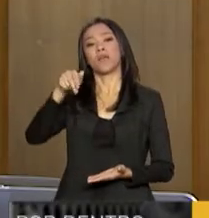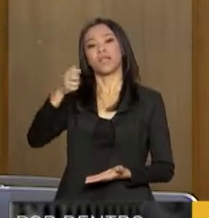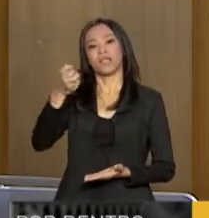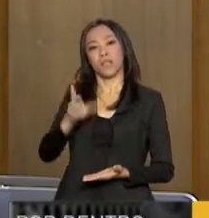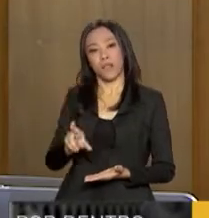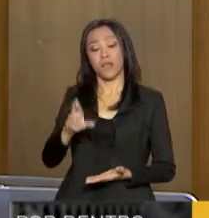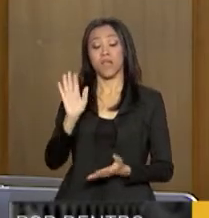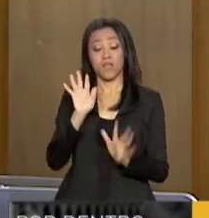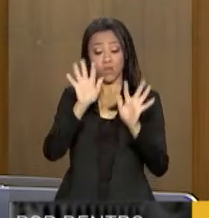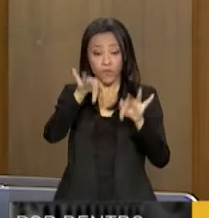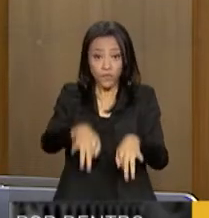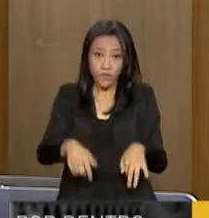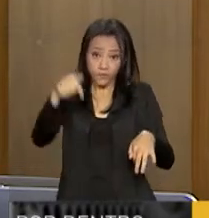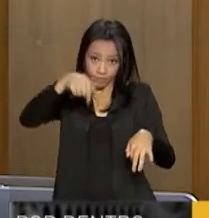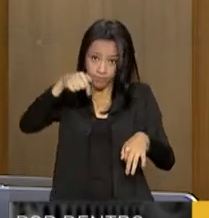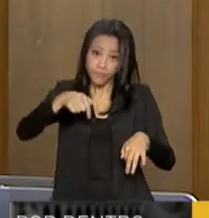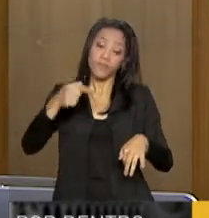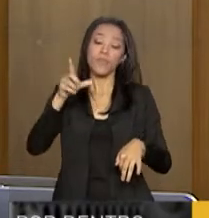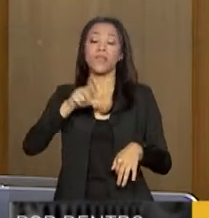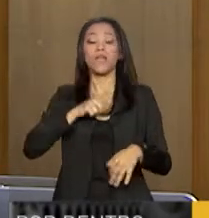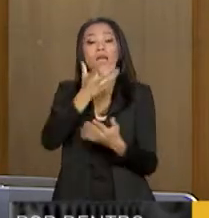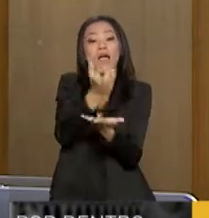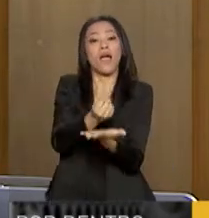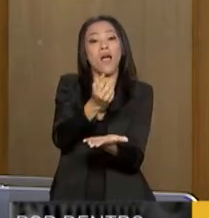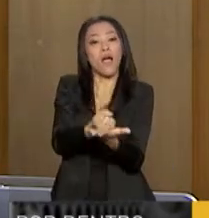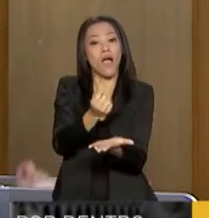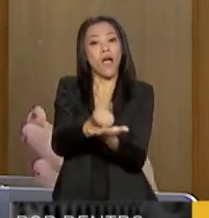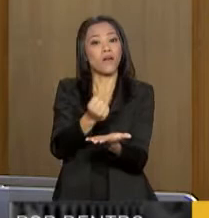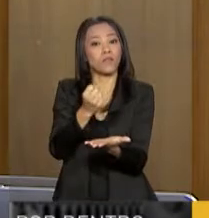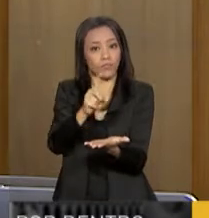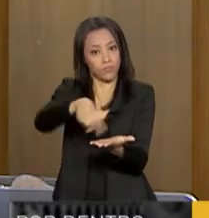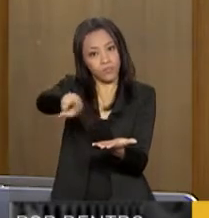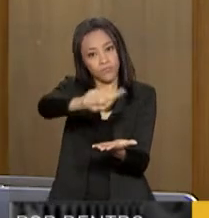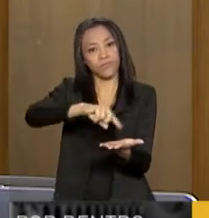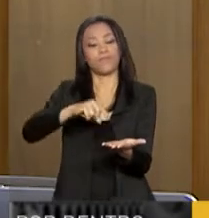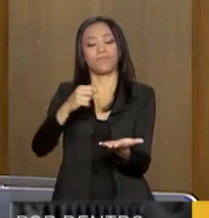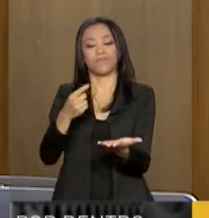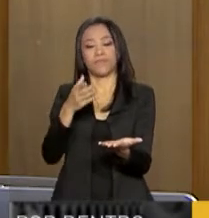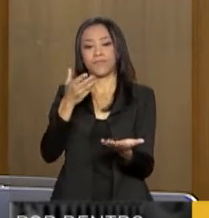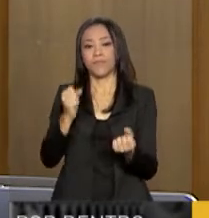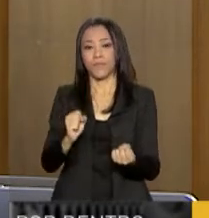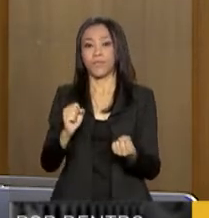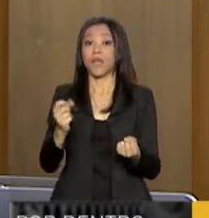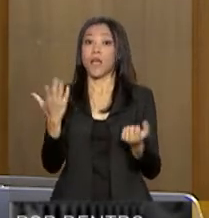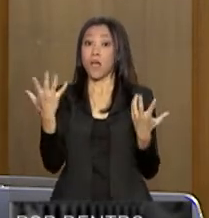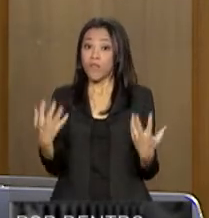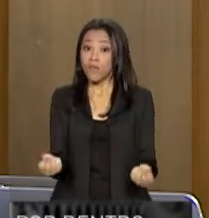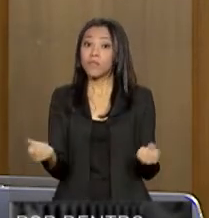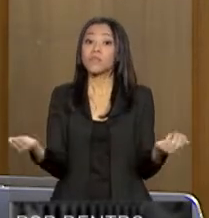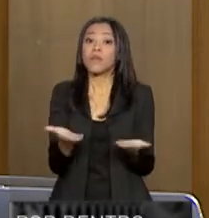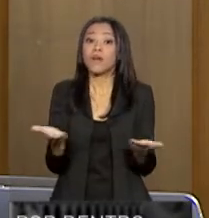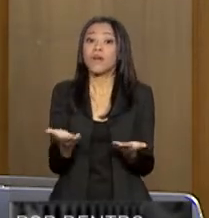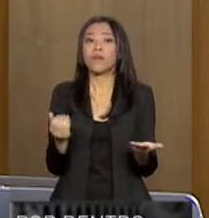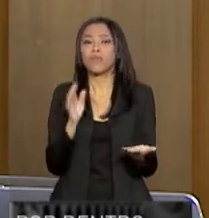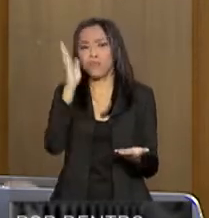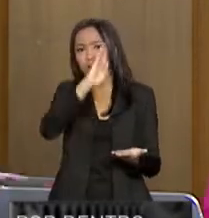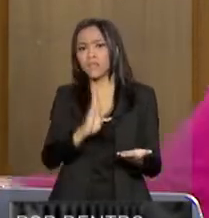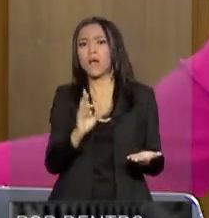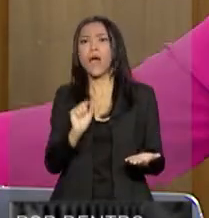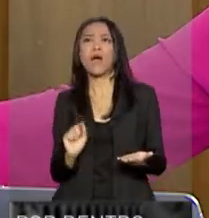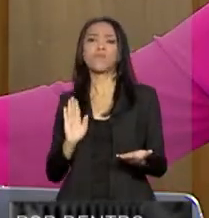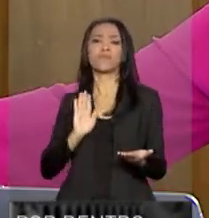áudio vai estar disponível no site da rede nacional de rádio bom continuando então nosso giro pelo brasil a gente segue agora até são paulo